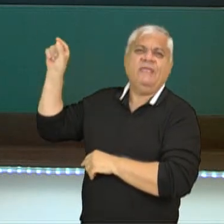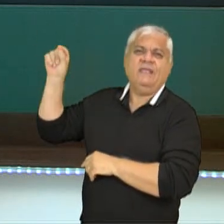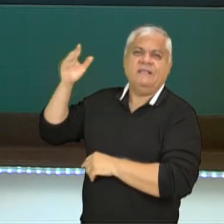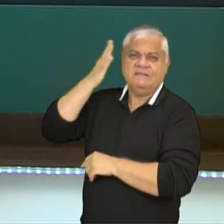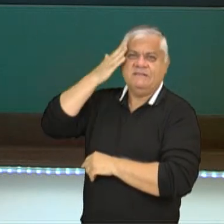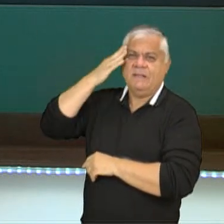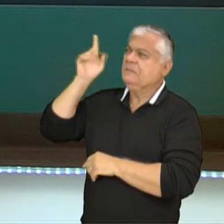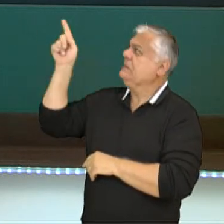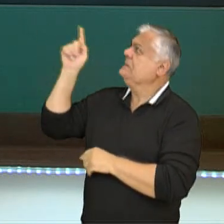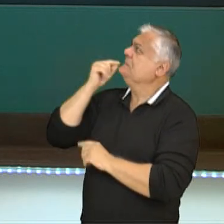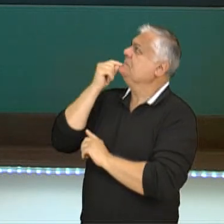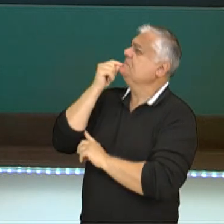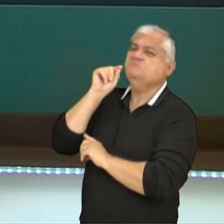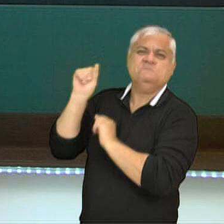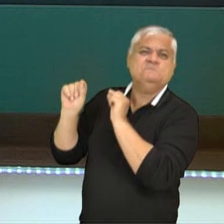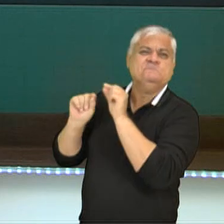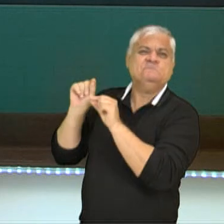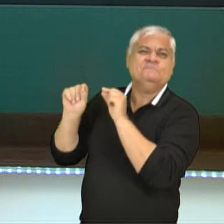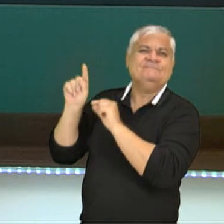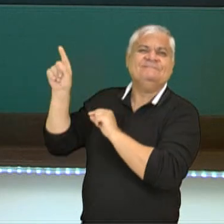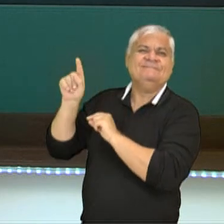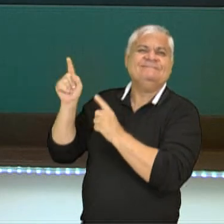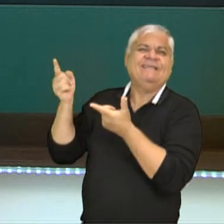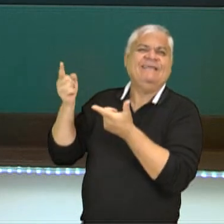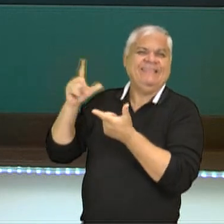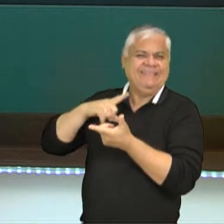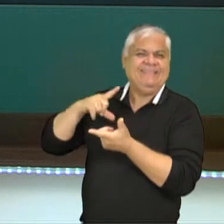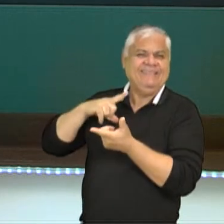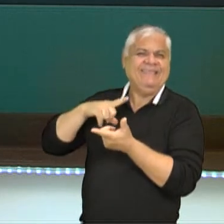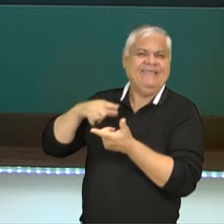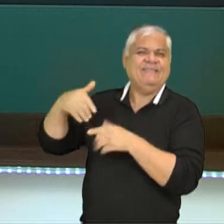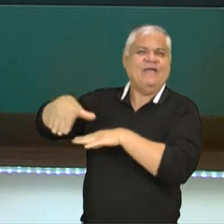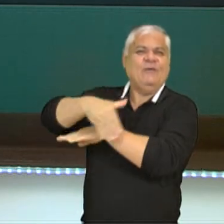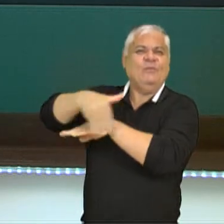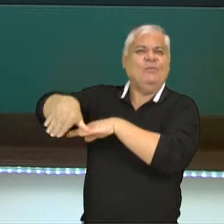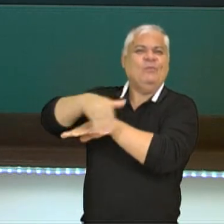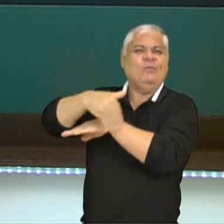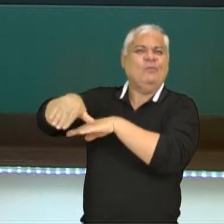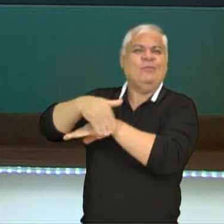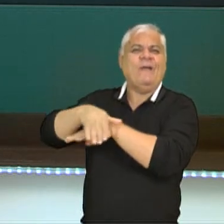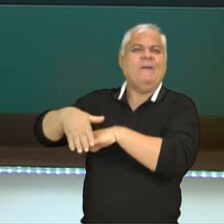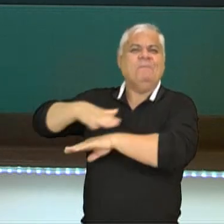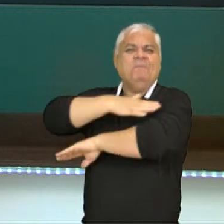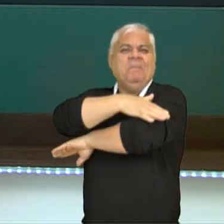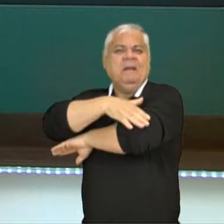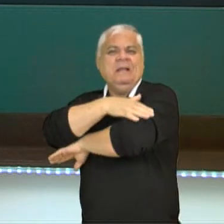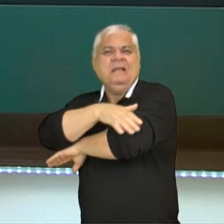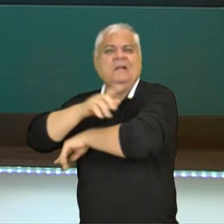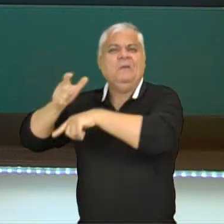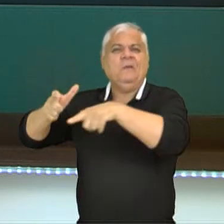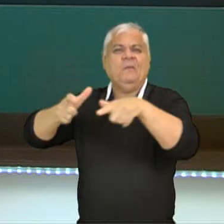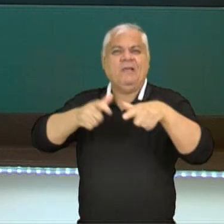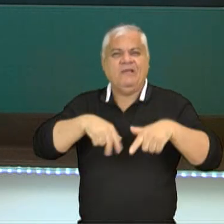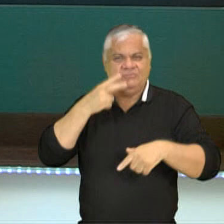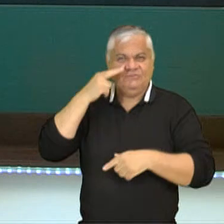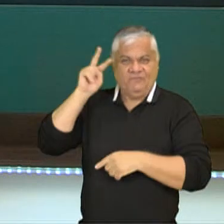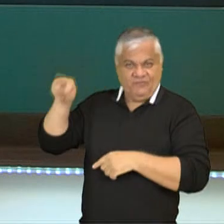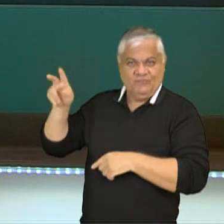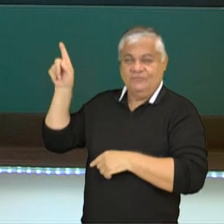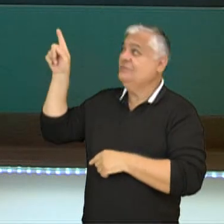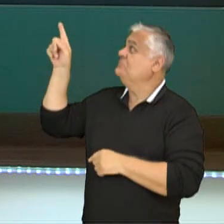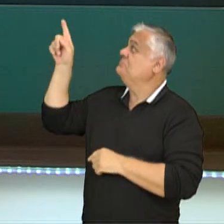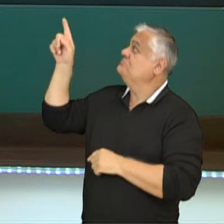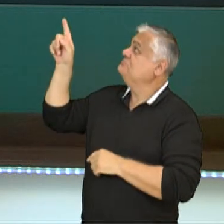que vocês perceberam que existia um objeto desses na rua, na praça, no local aí onde vocês moram, em algum